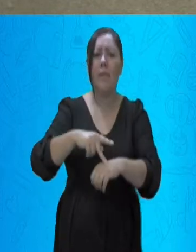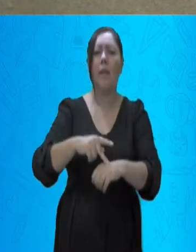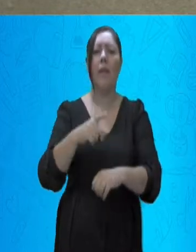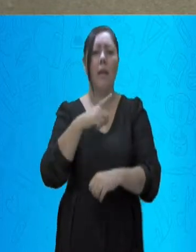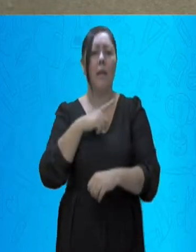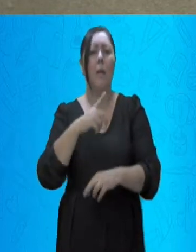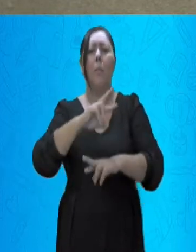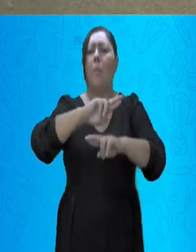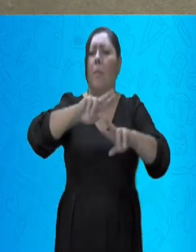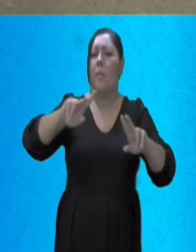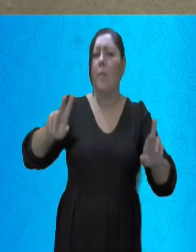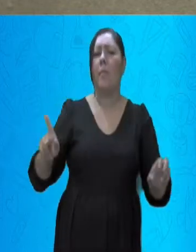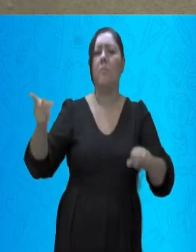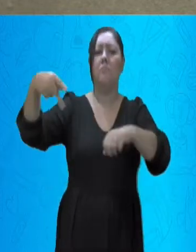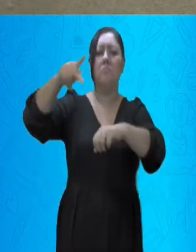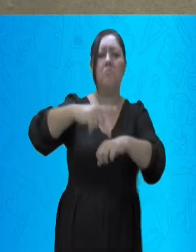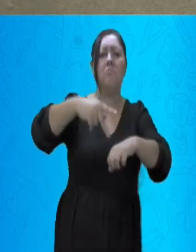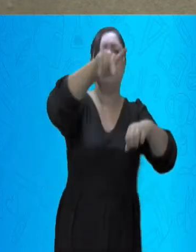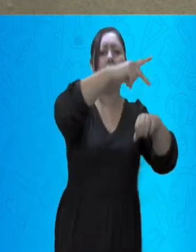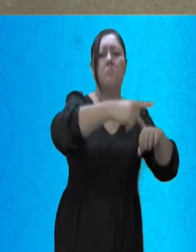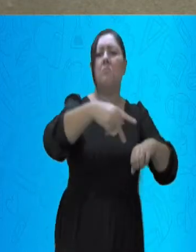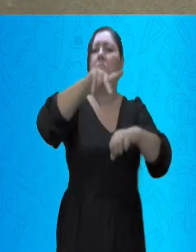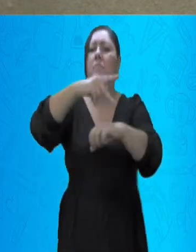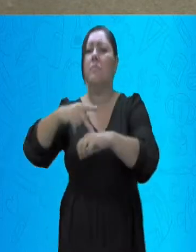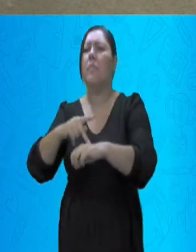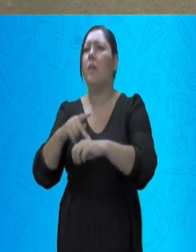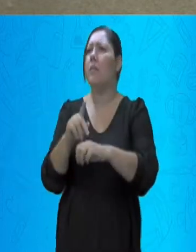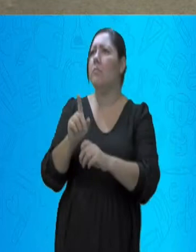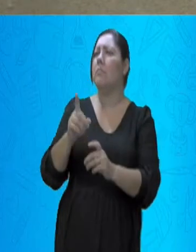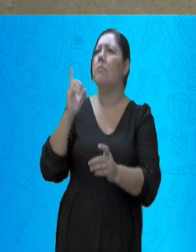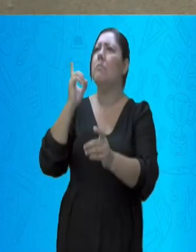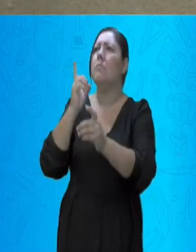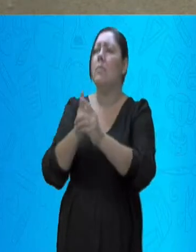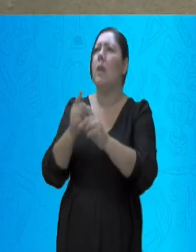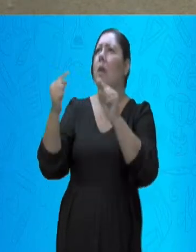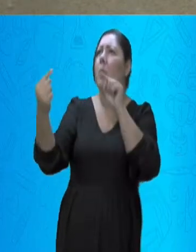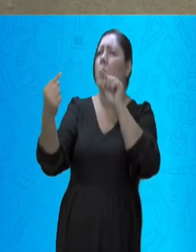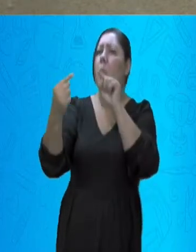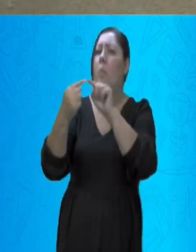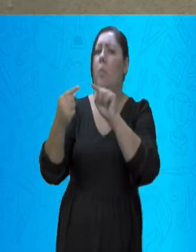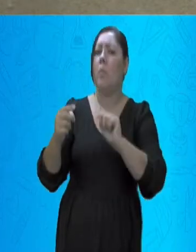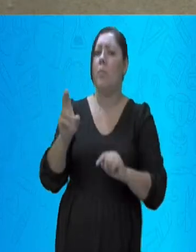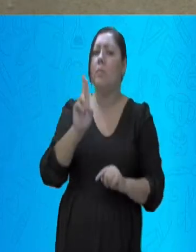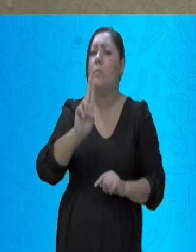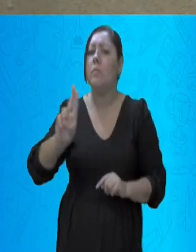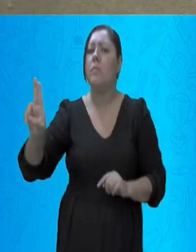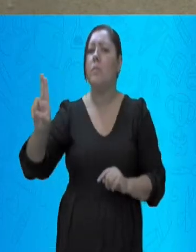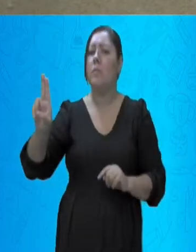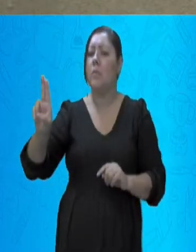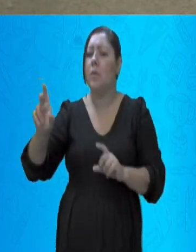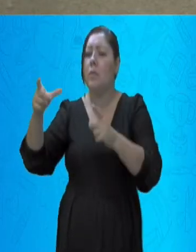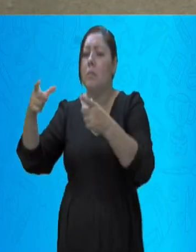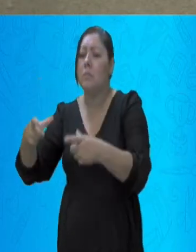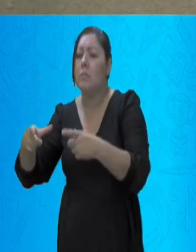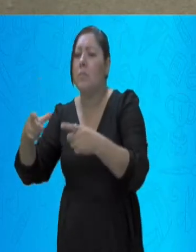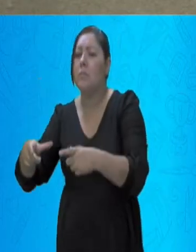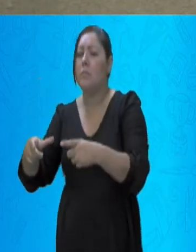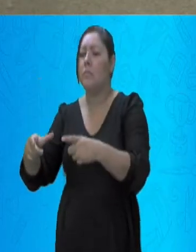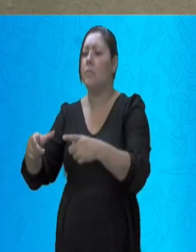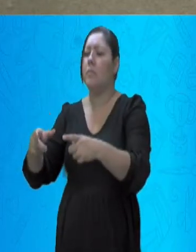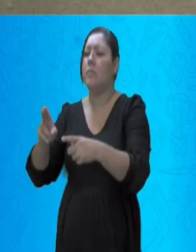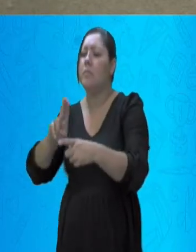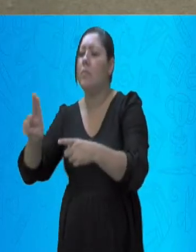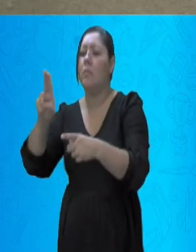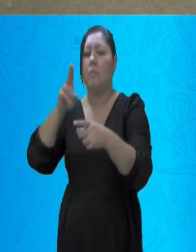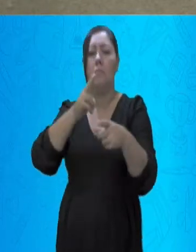países. Então, como que eu identifico essa porção de terra limitada? Eu dou um nome de país. Então, a gente